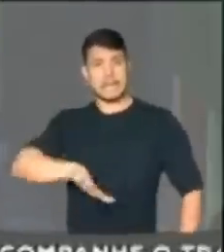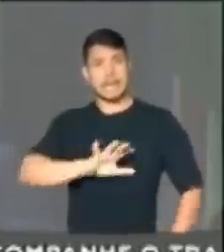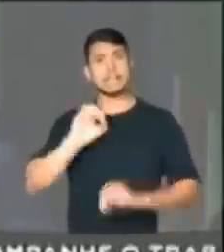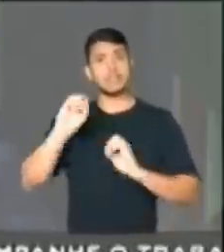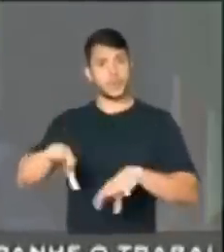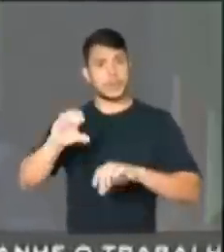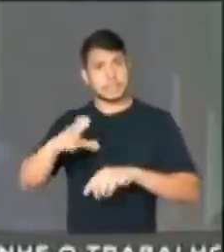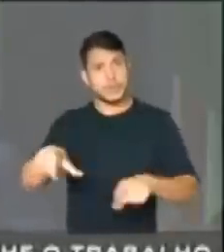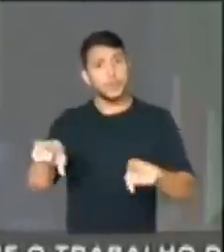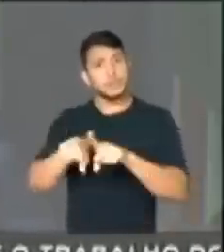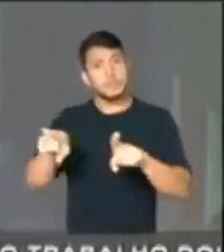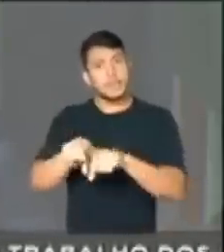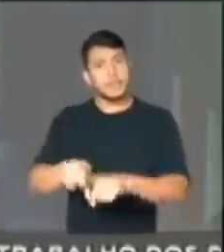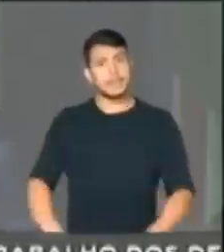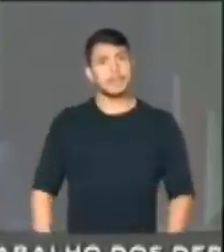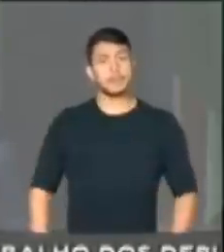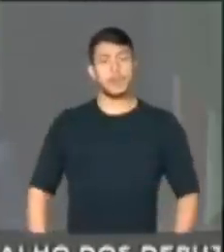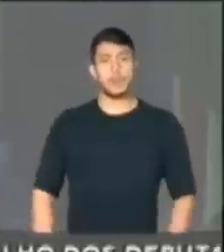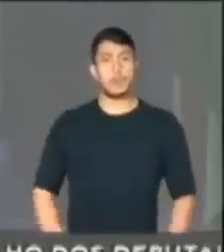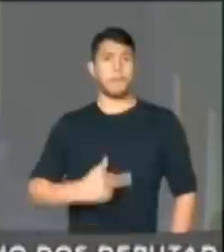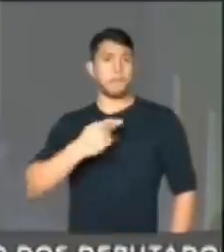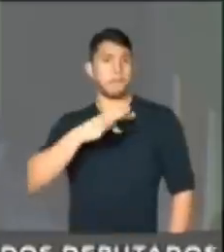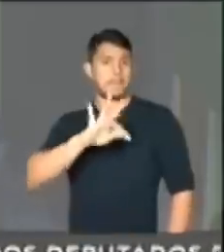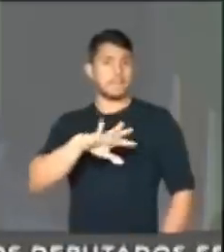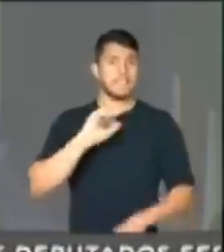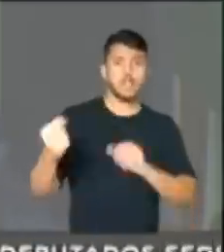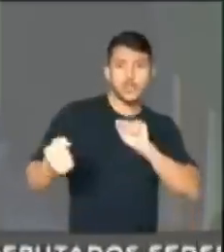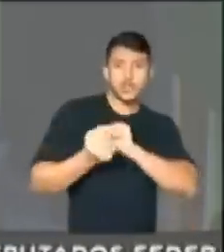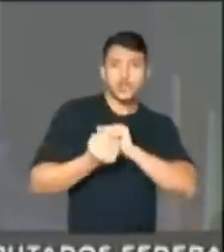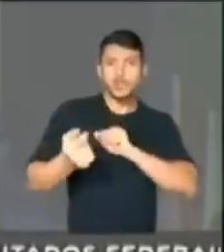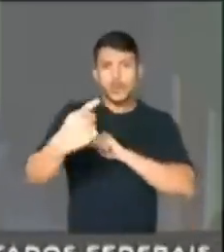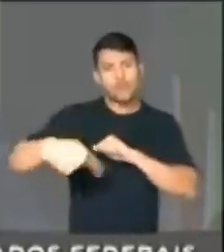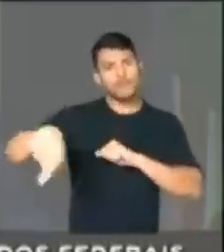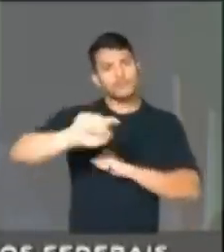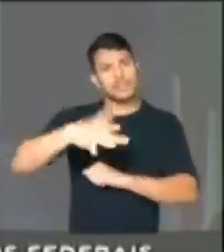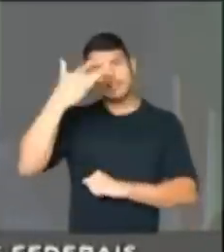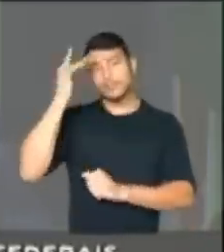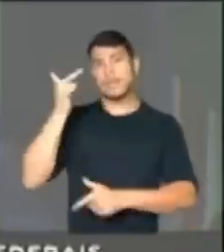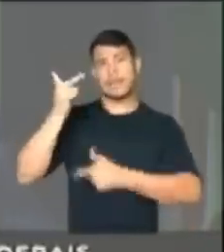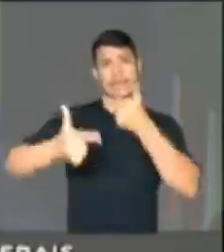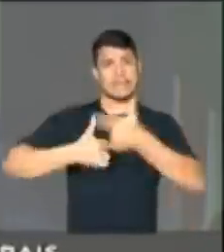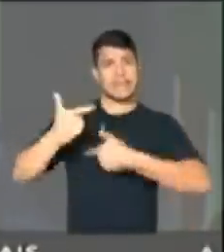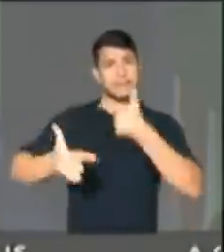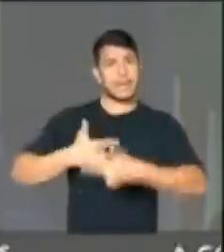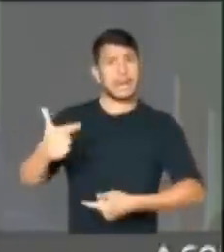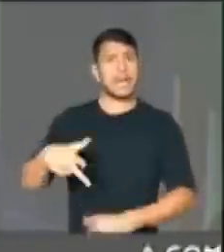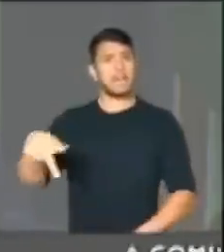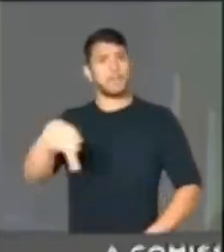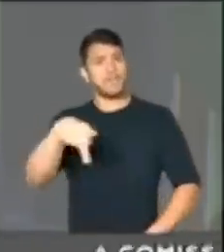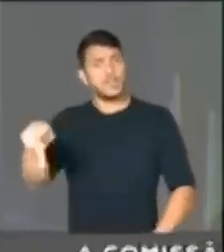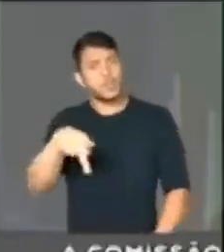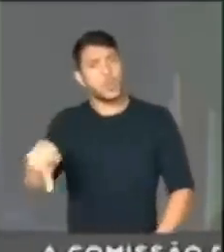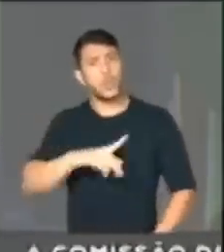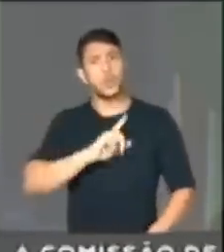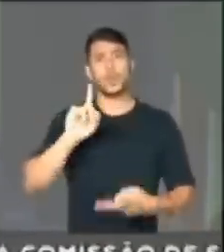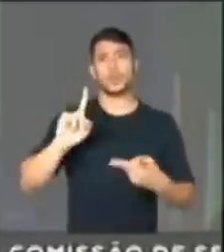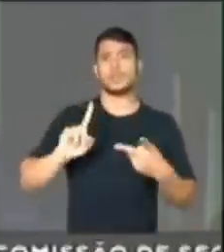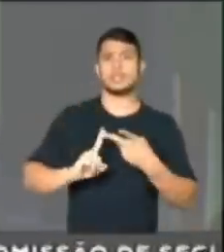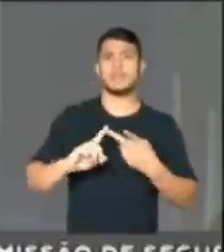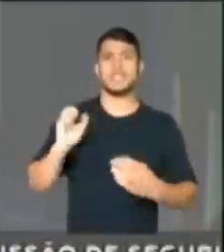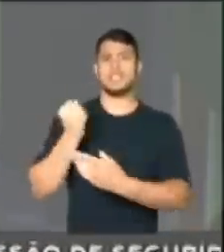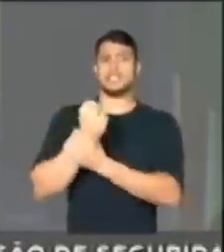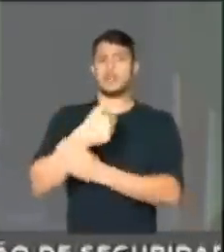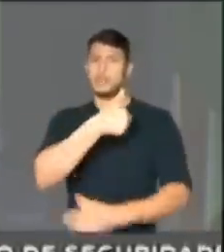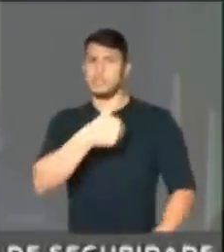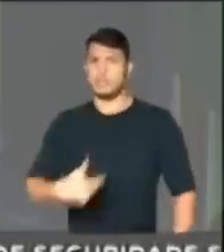O PT está do lado dos trabalhadores e trabalhadoras da educação, está do lado dos trabalhadores e trabalhadoras da